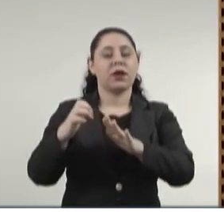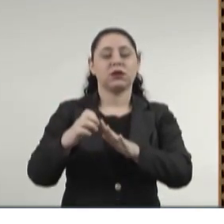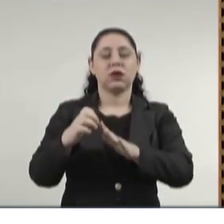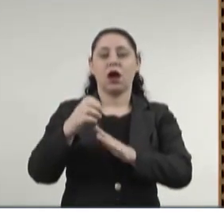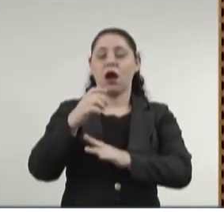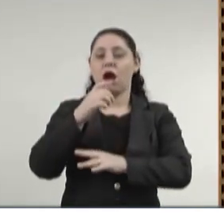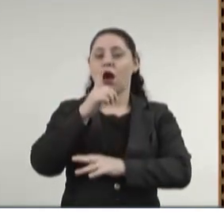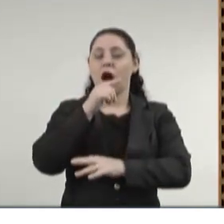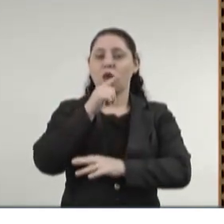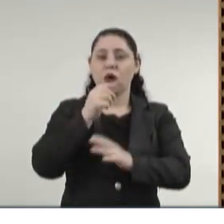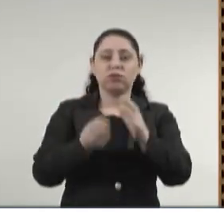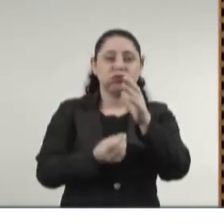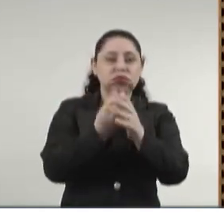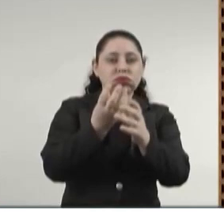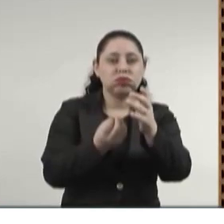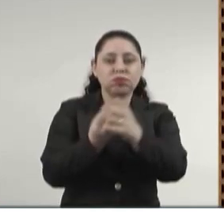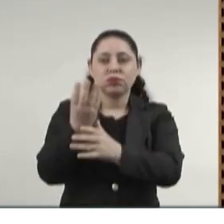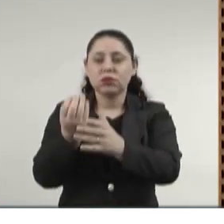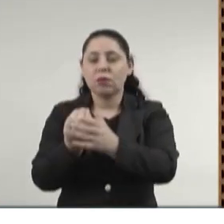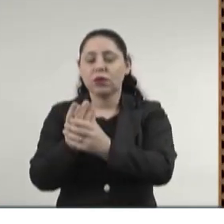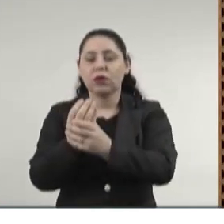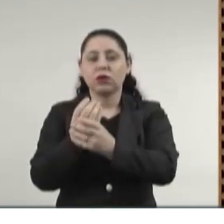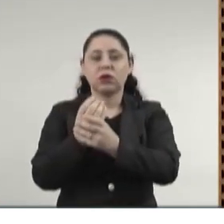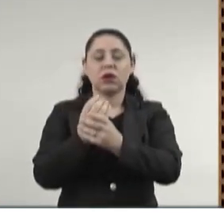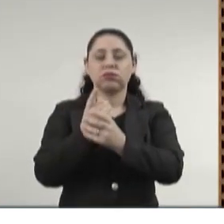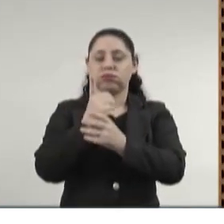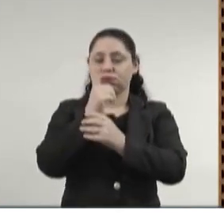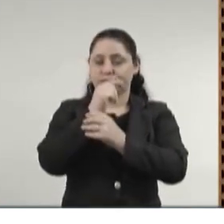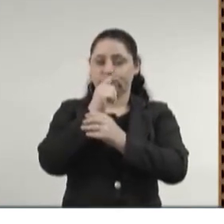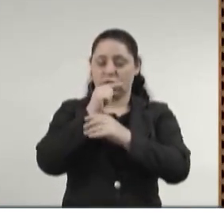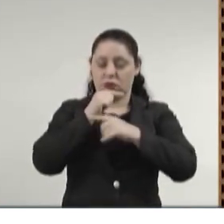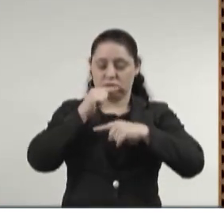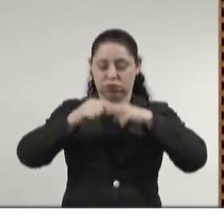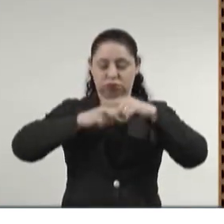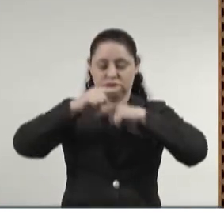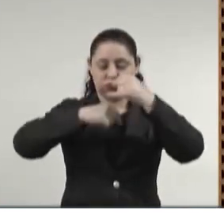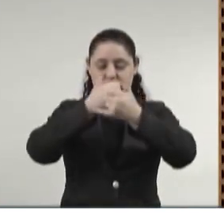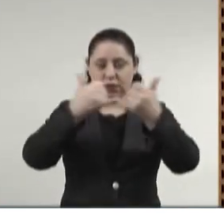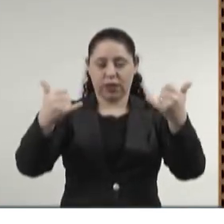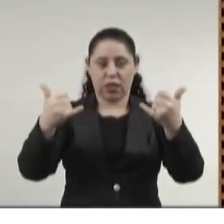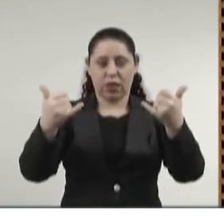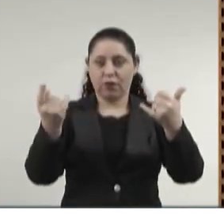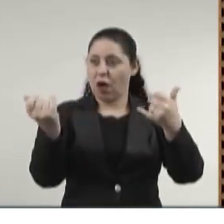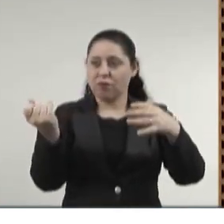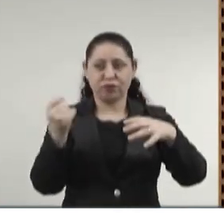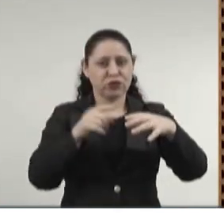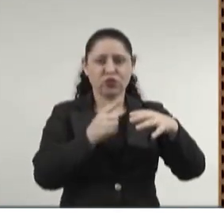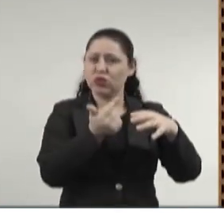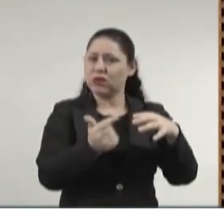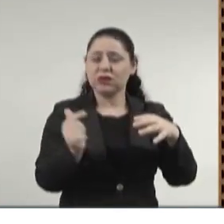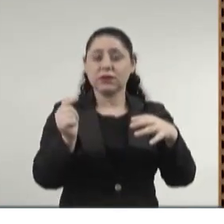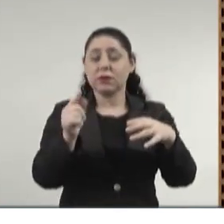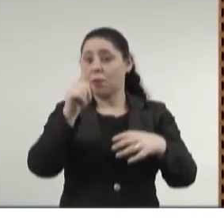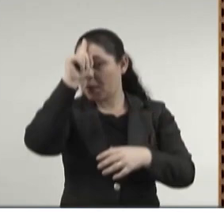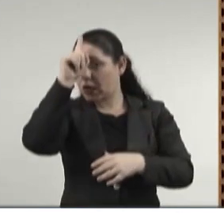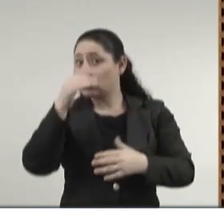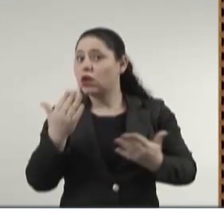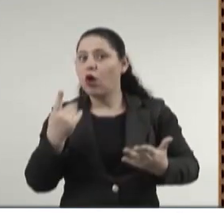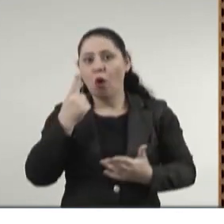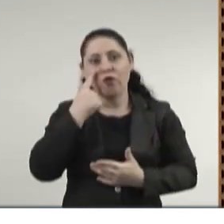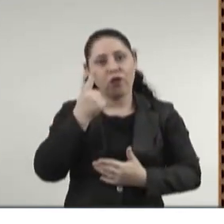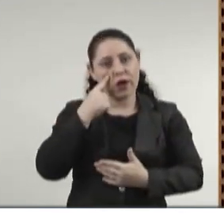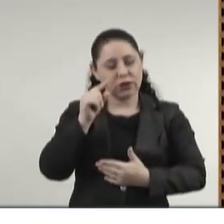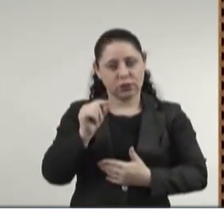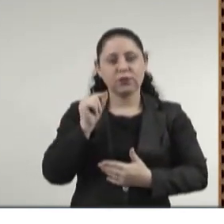ela cria, esses recursos através das hidrelétricas, por exemplo, não vão para o fundo. Imagine, e eu